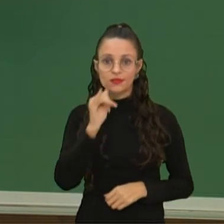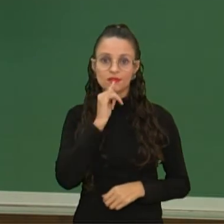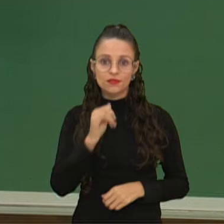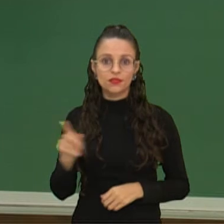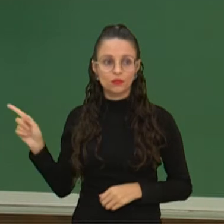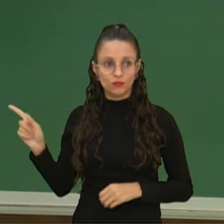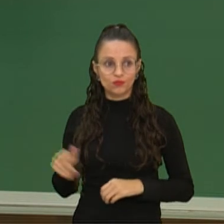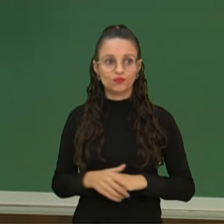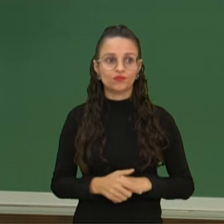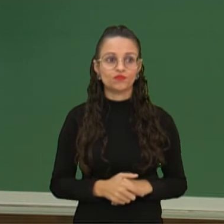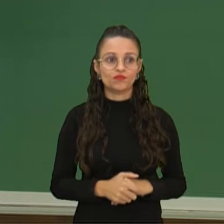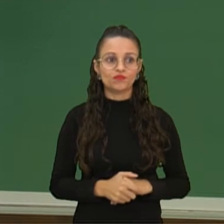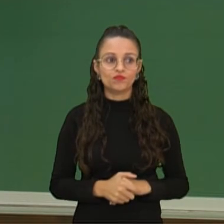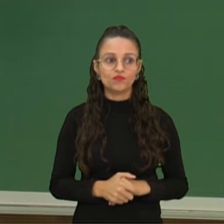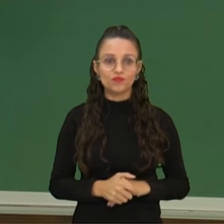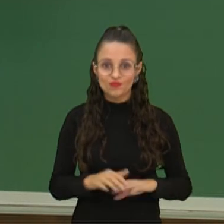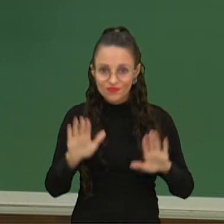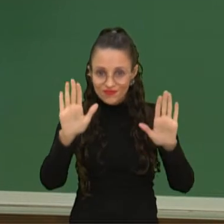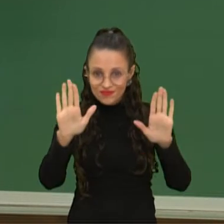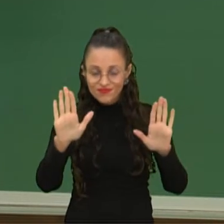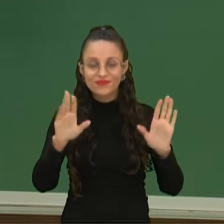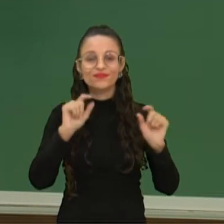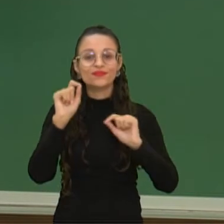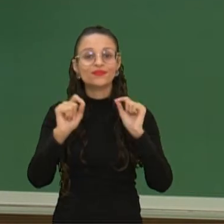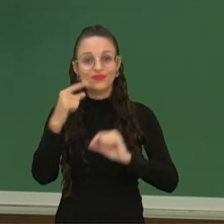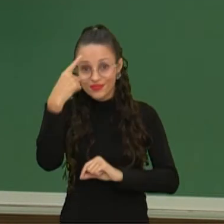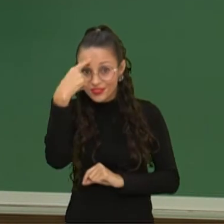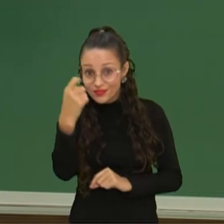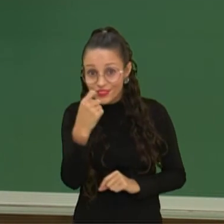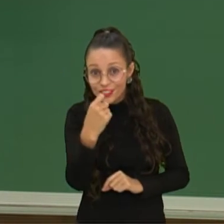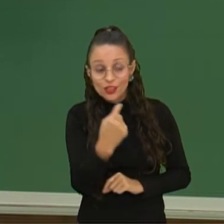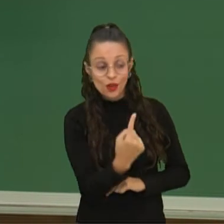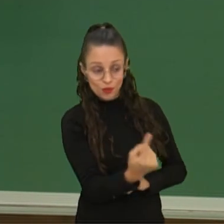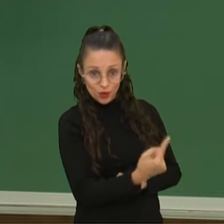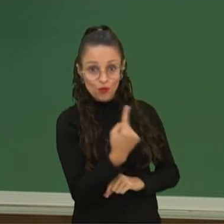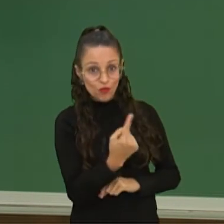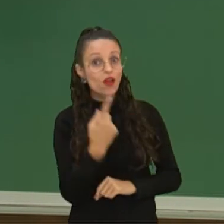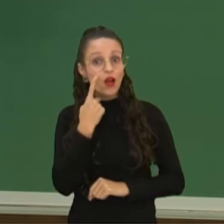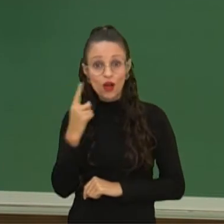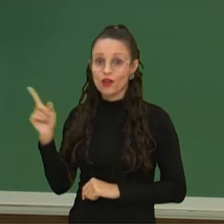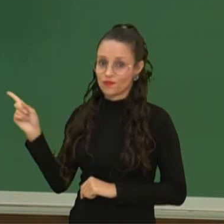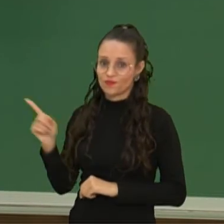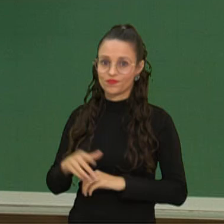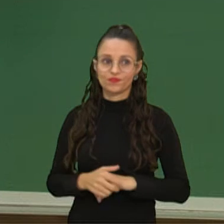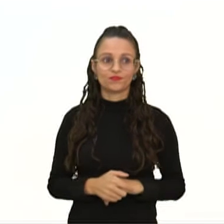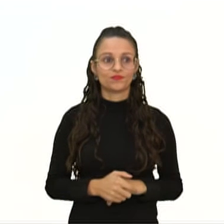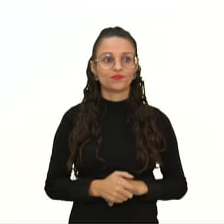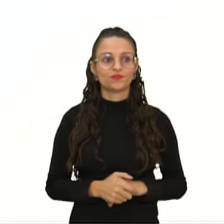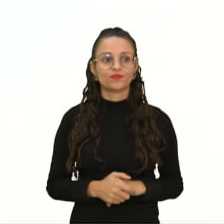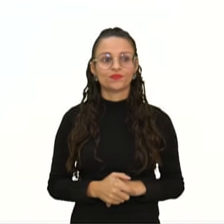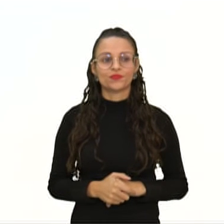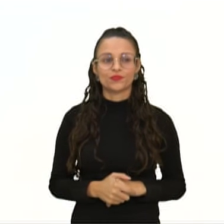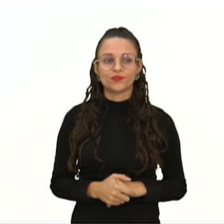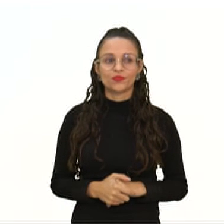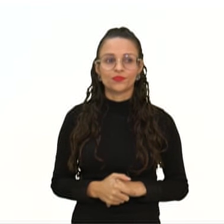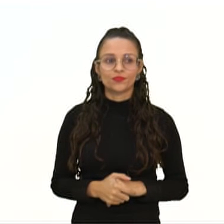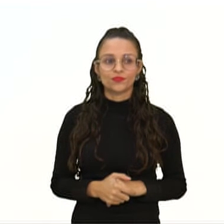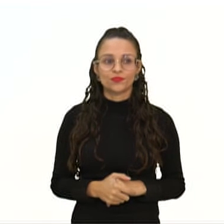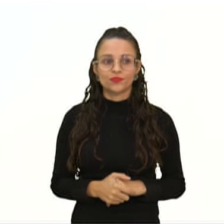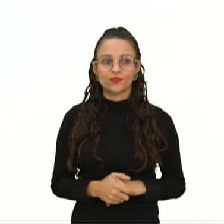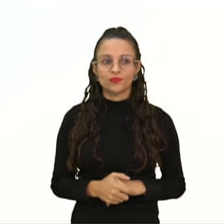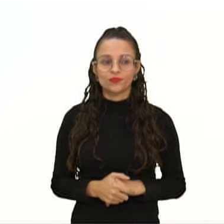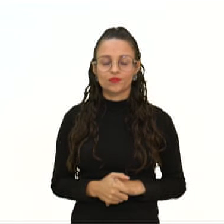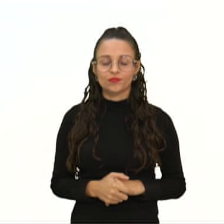ó. Ah, querem saber quem foi que inventou o micro-ondas? Tô falando aqui agora, ó. Percy Spencer